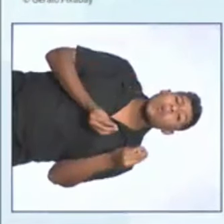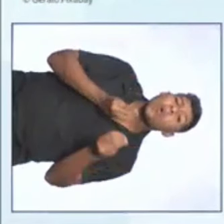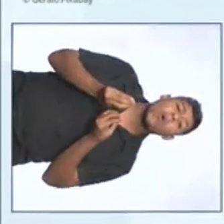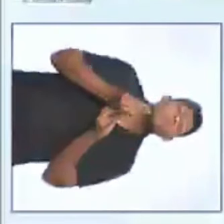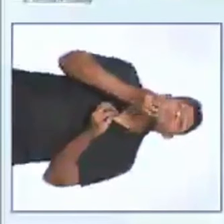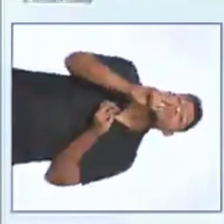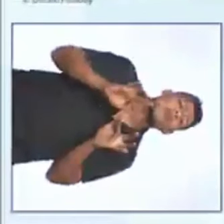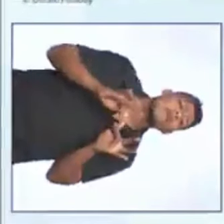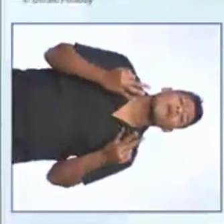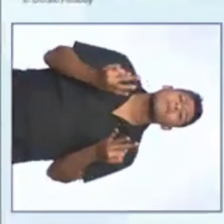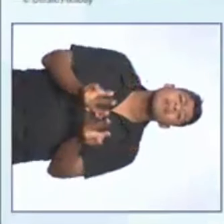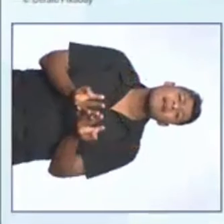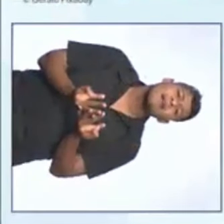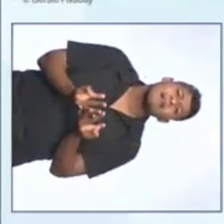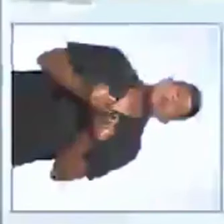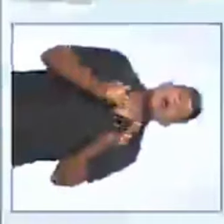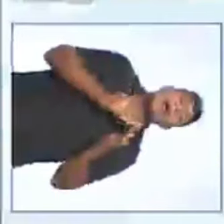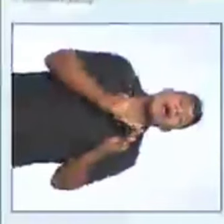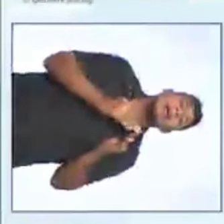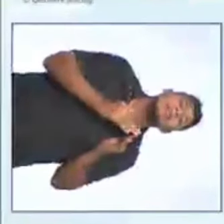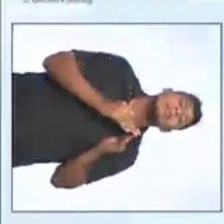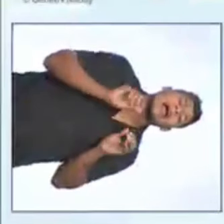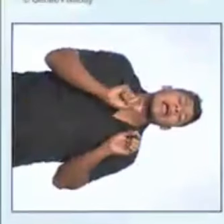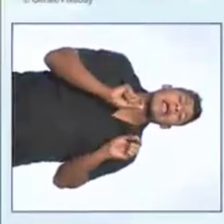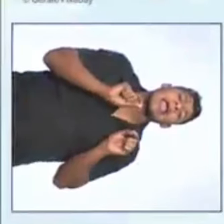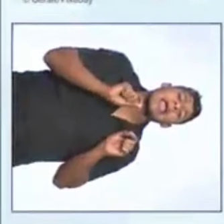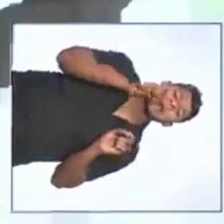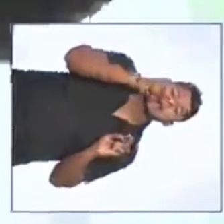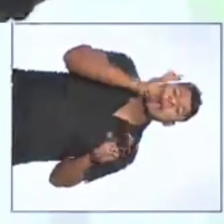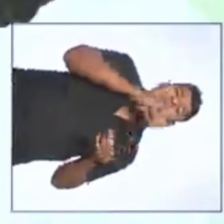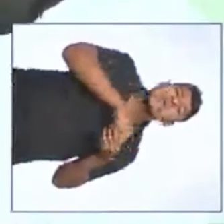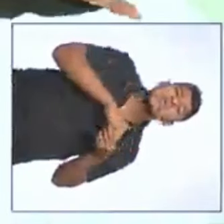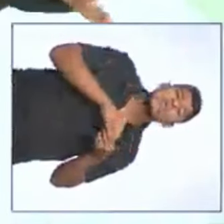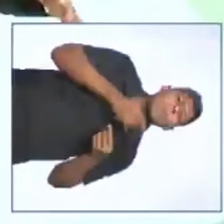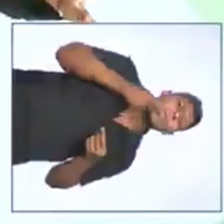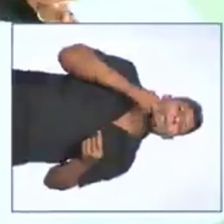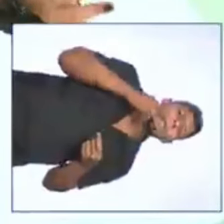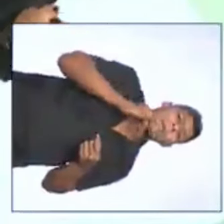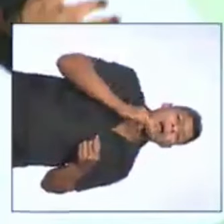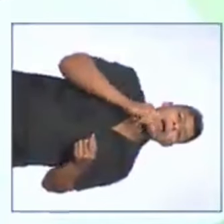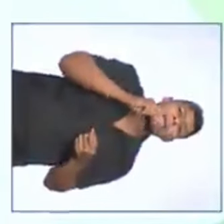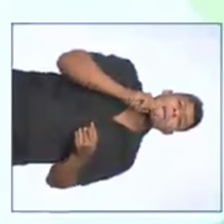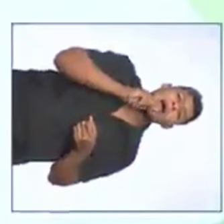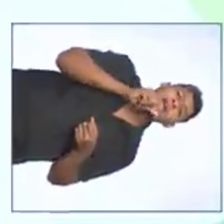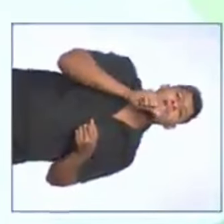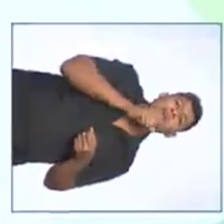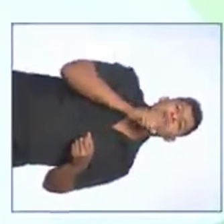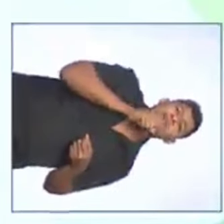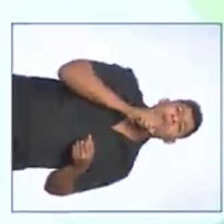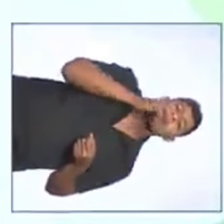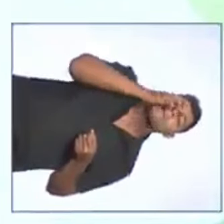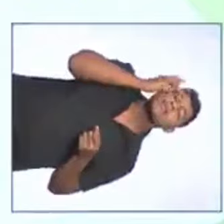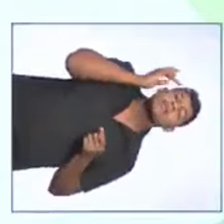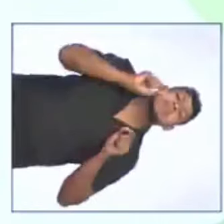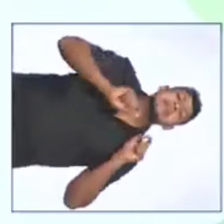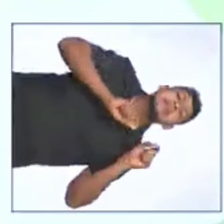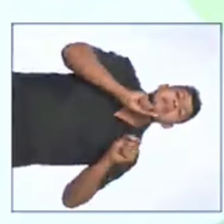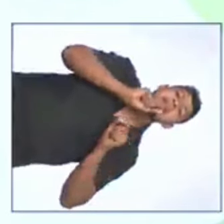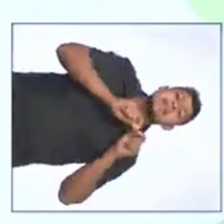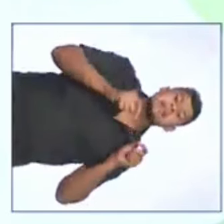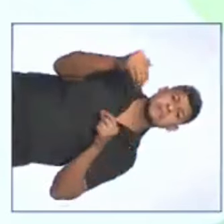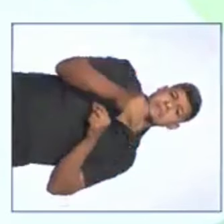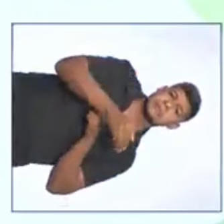a sua família. Você mora com quem? Você tem aí sua mãe, seu pai, você mora com seu avô, com sua avó? Quem são as pessoas que, para você, fazem